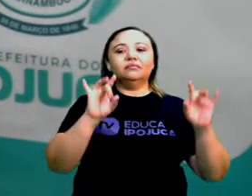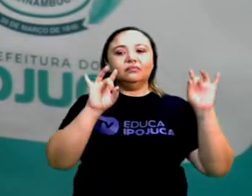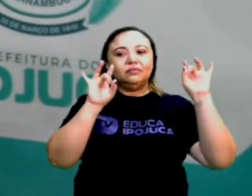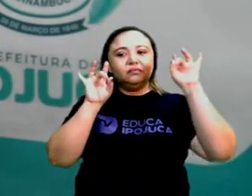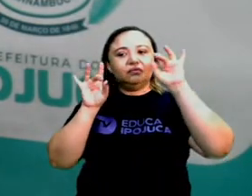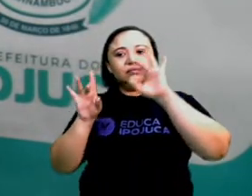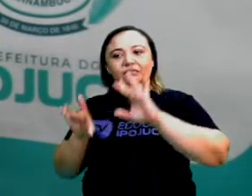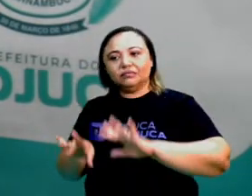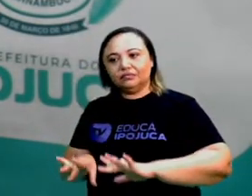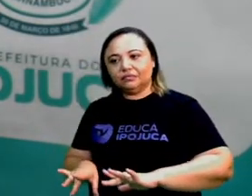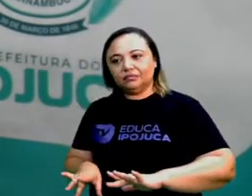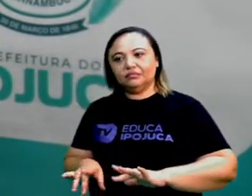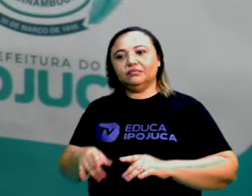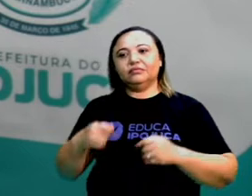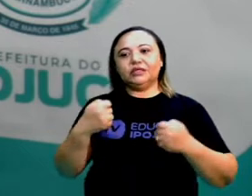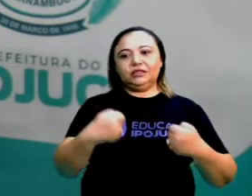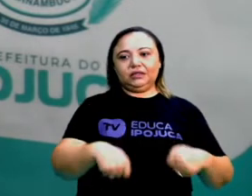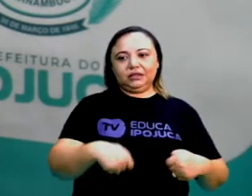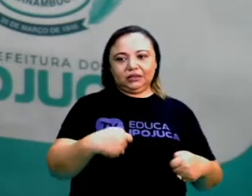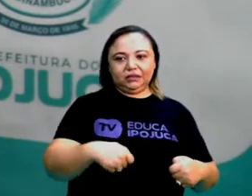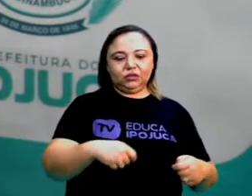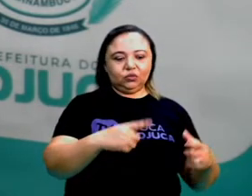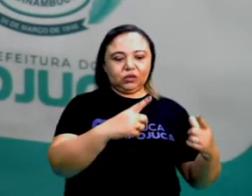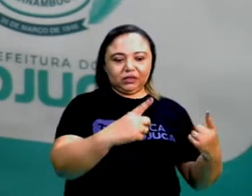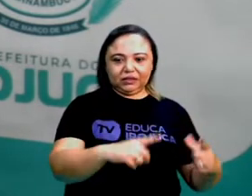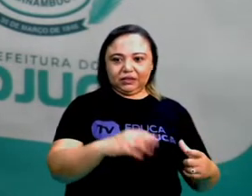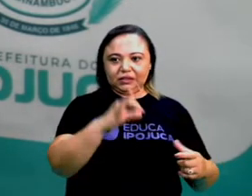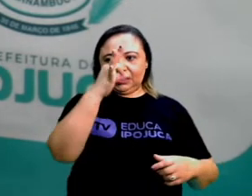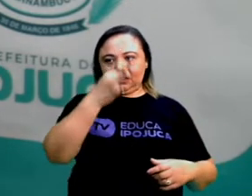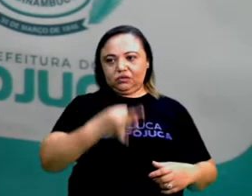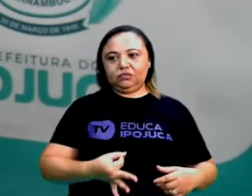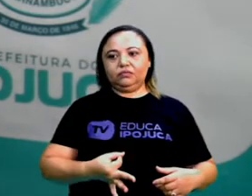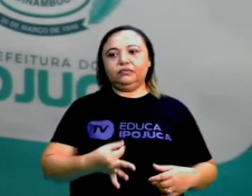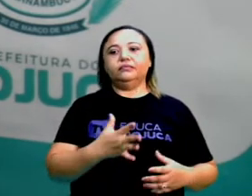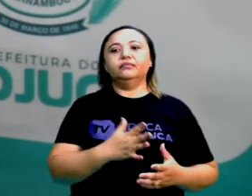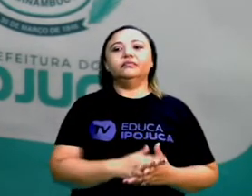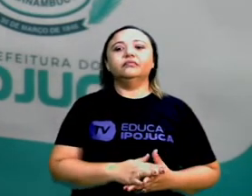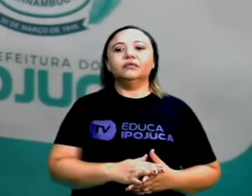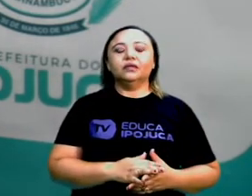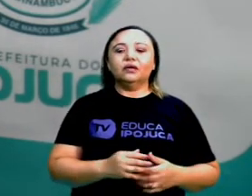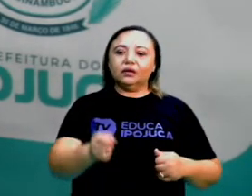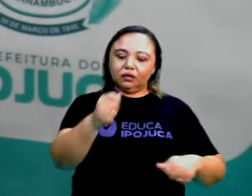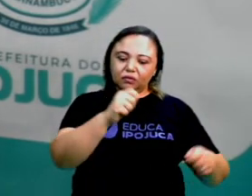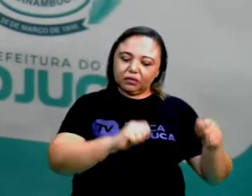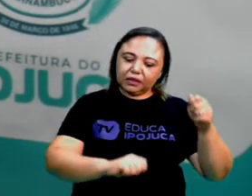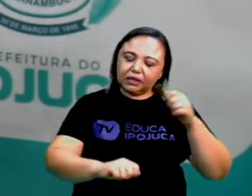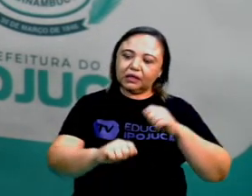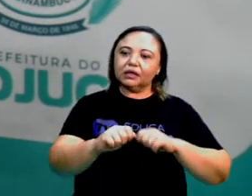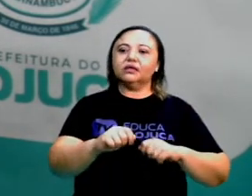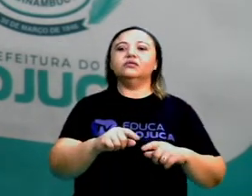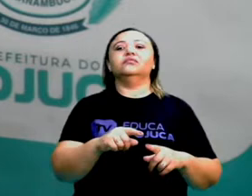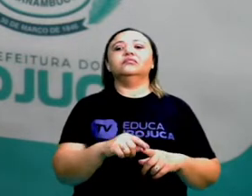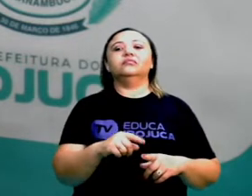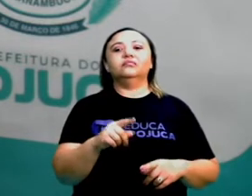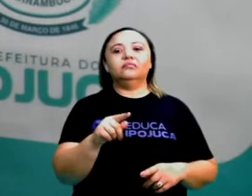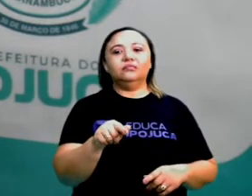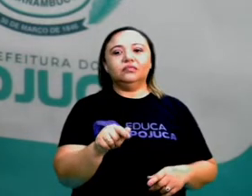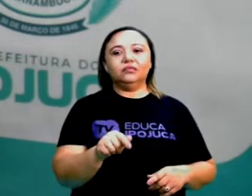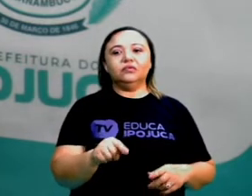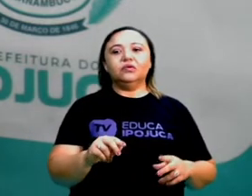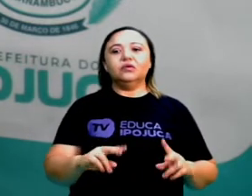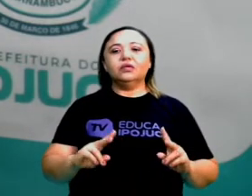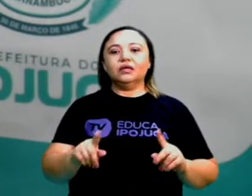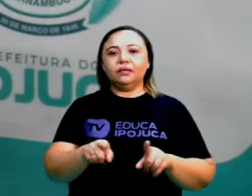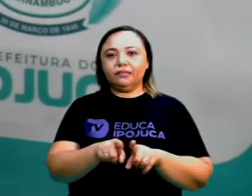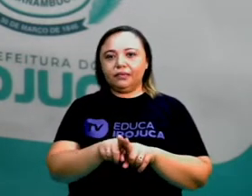descarte necessário. Esse gasto, ele não é só natural, ele também é um gasto